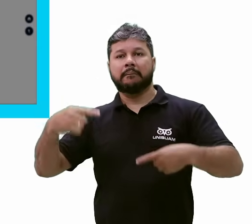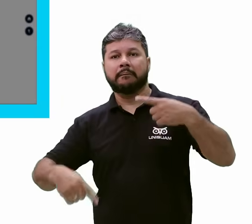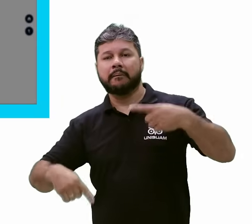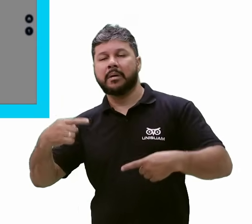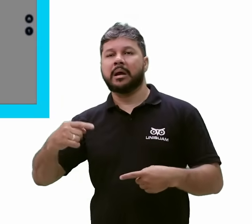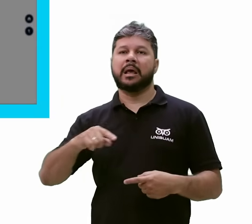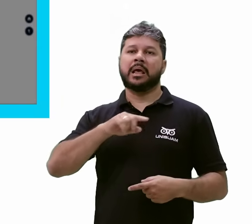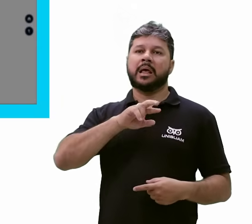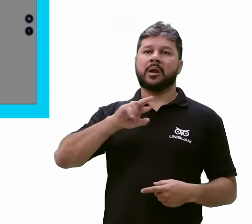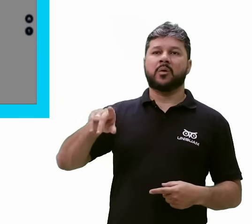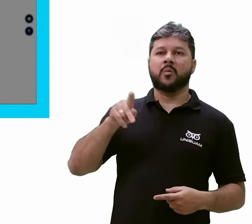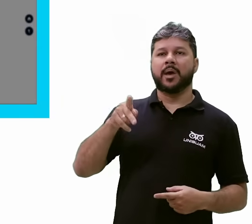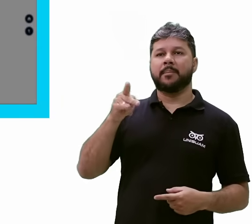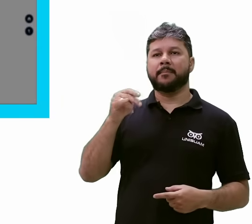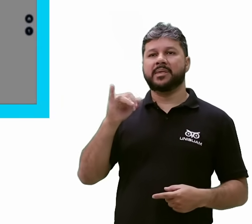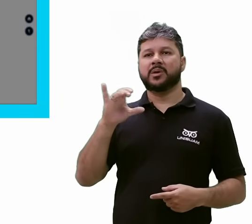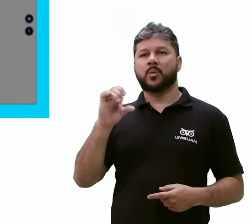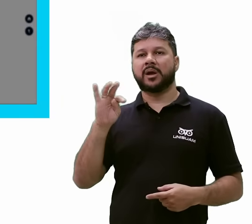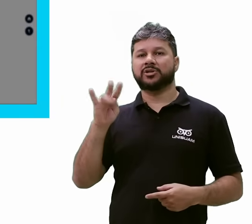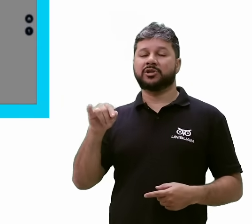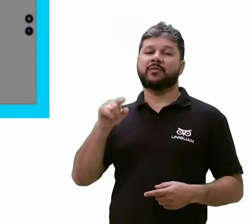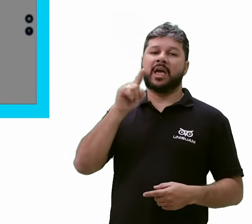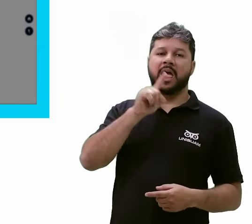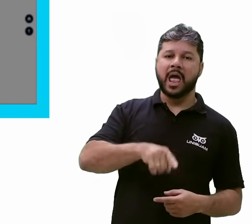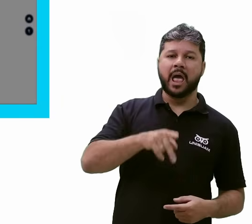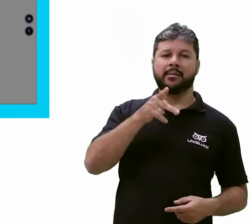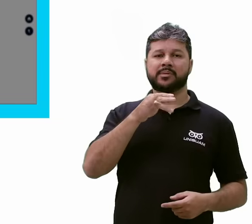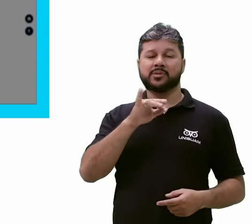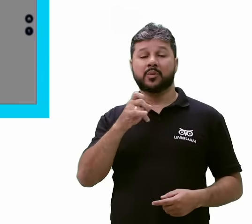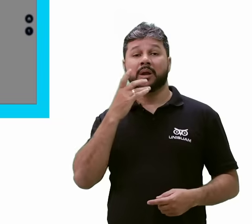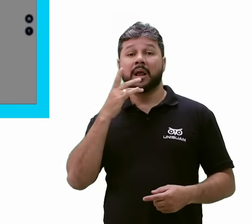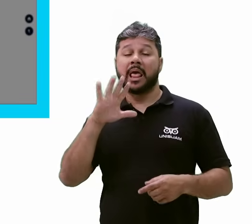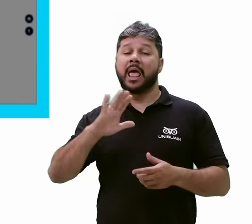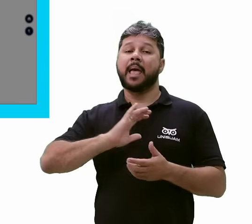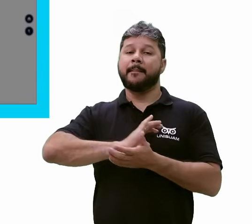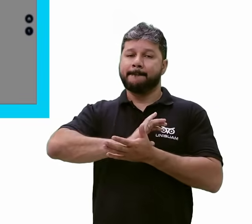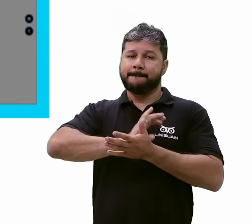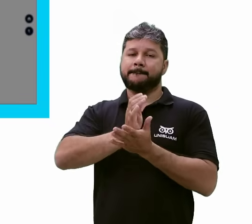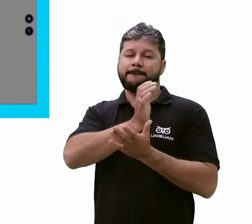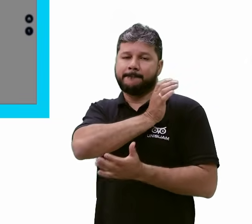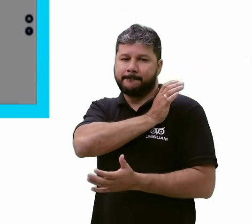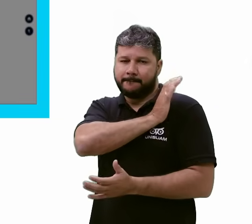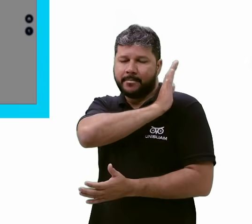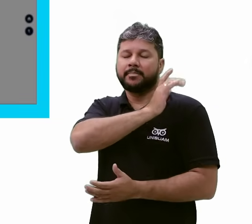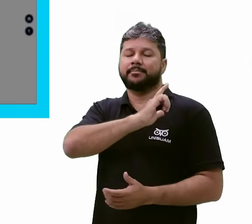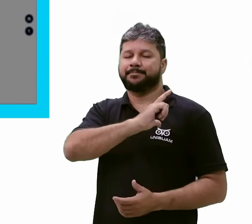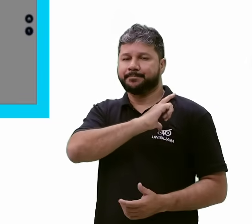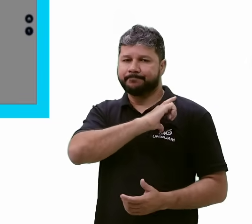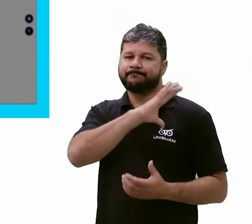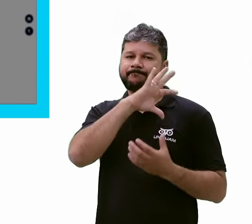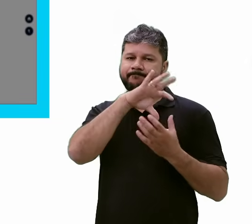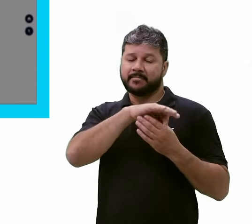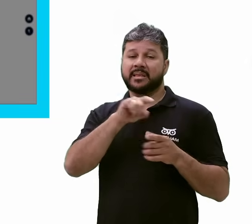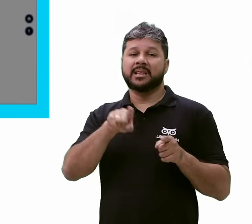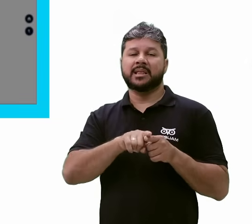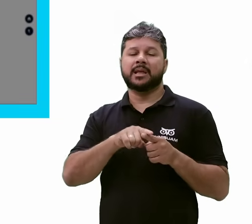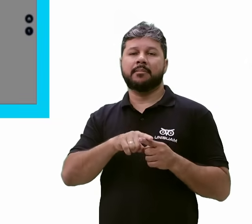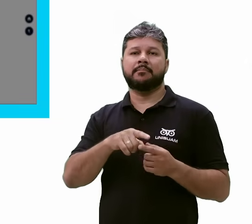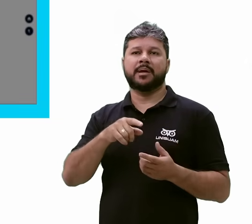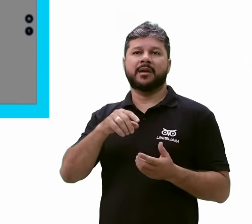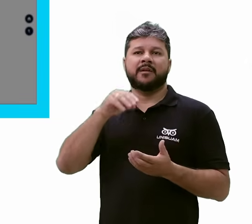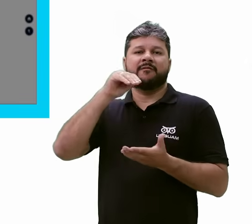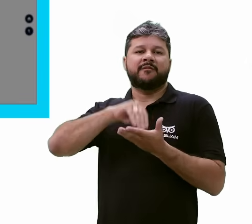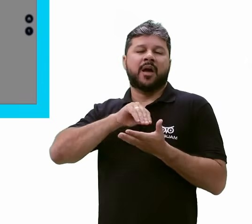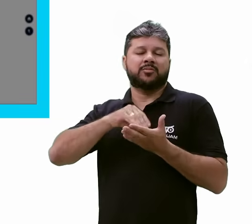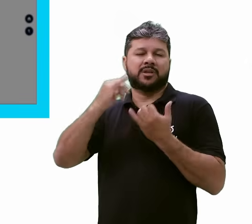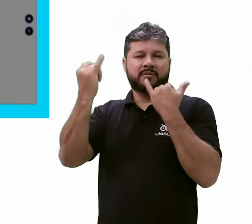polêmica de não psicoativo, psicoativo, ela está mais ligada a um preconceito e a uma ignorância e